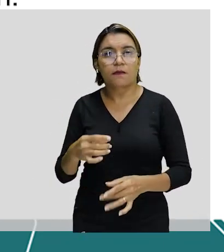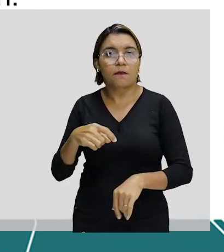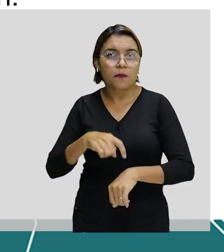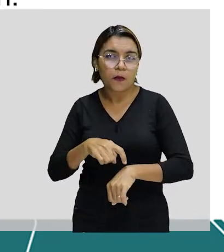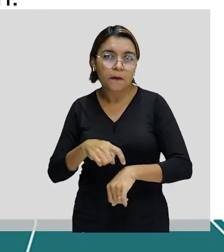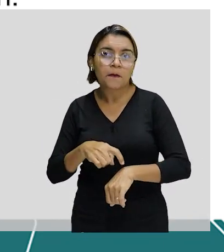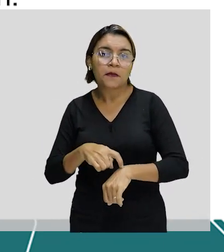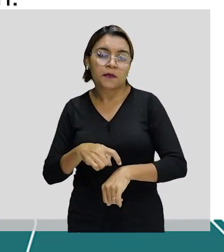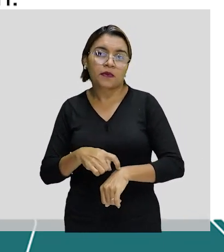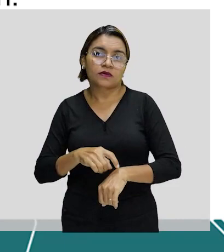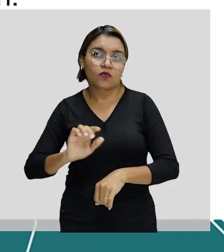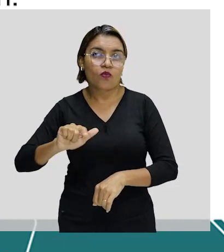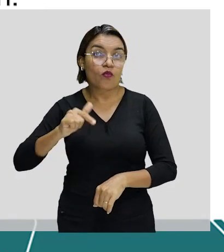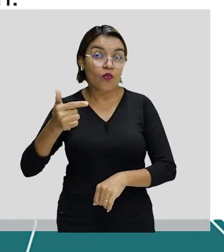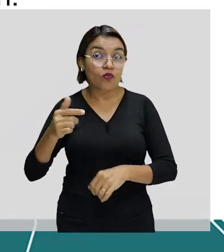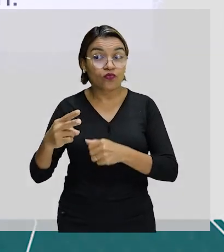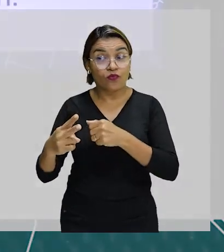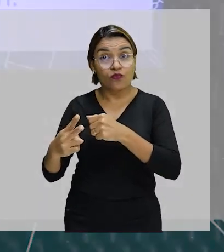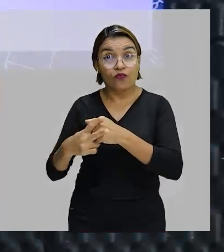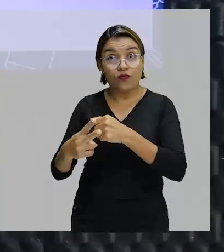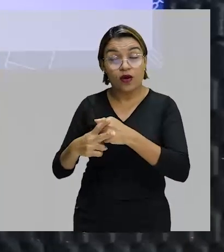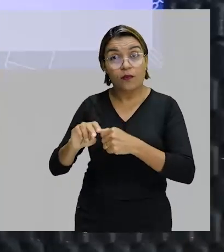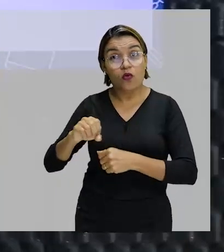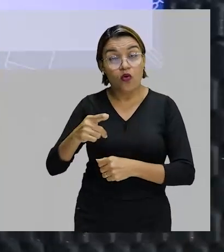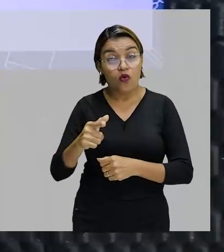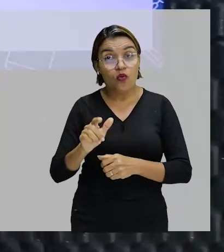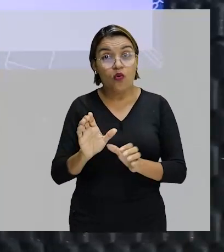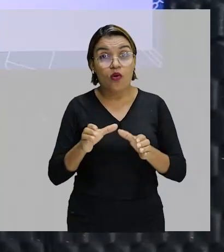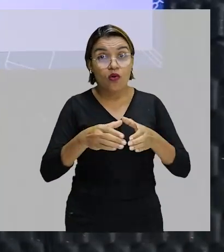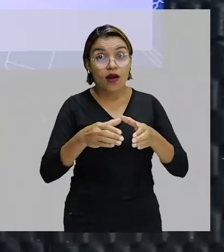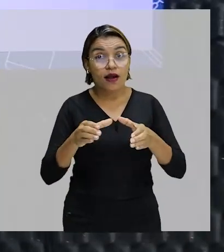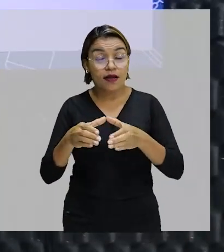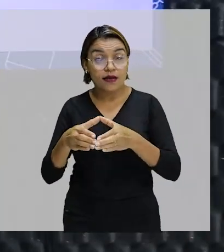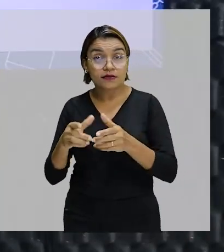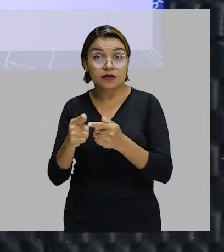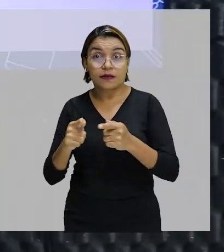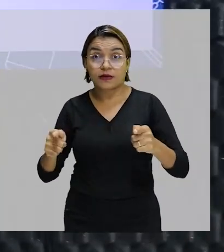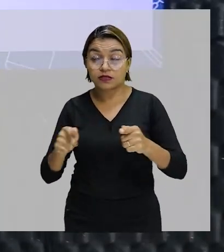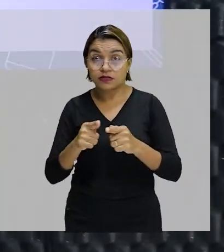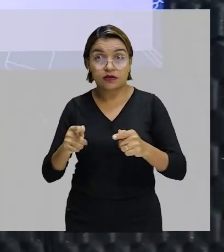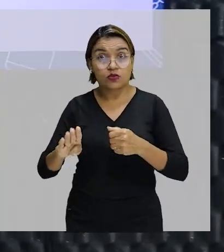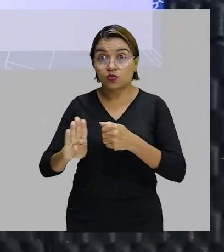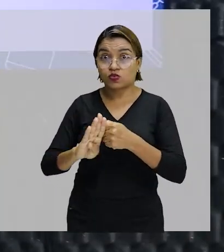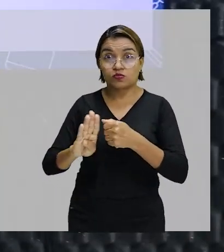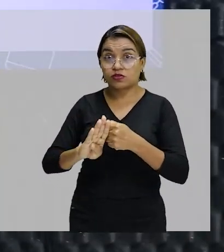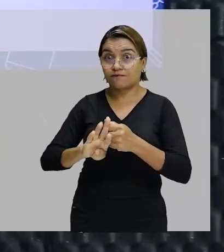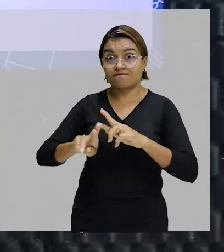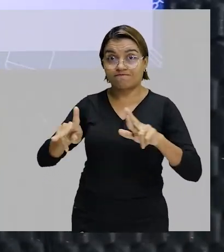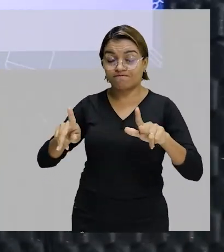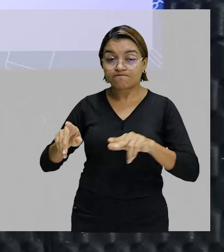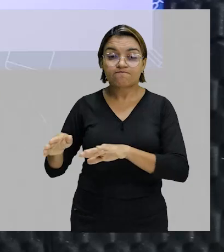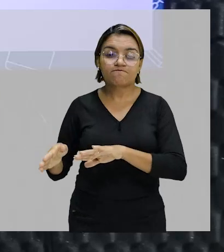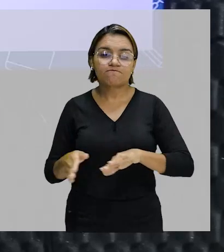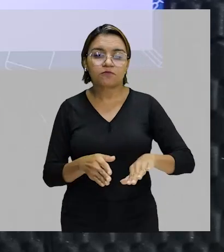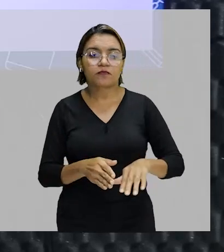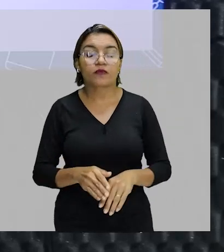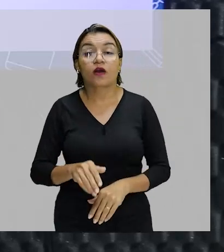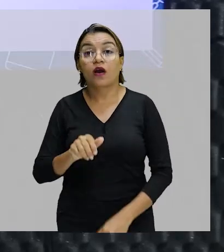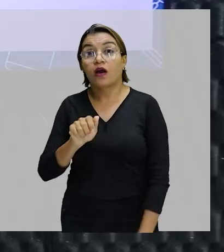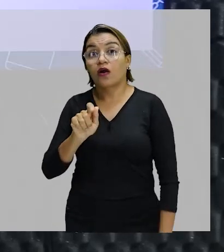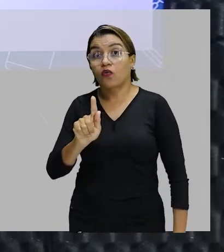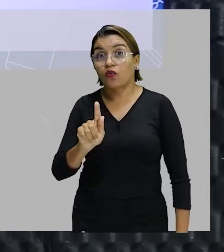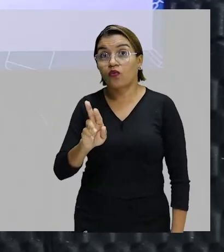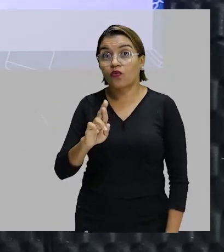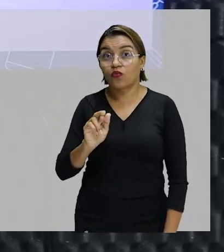circunstância para um outro verbo ou outras classes gramaticais que não sejam substantivos. O grau positivo,